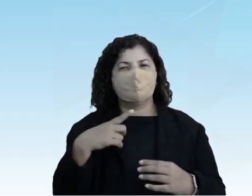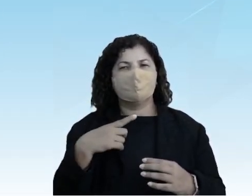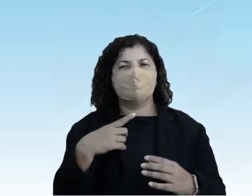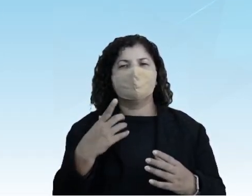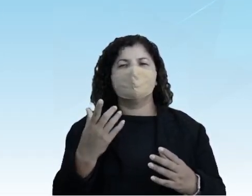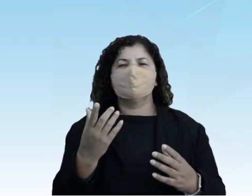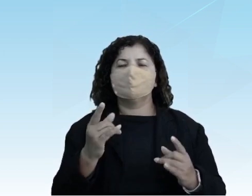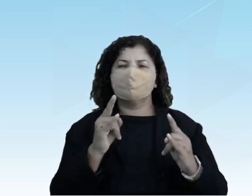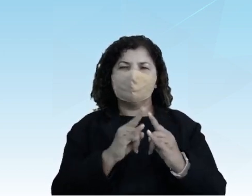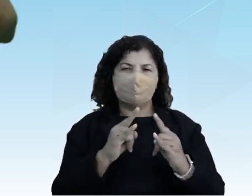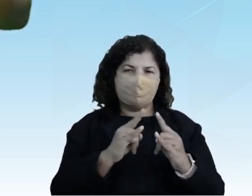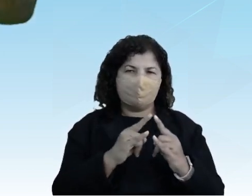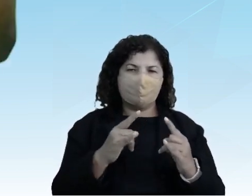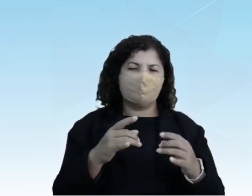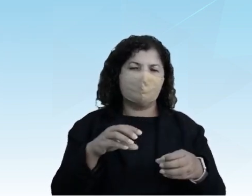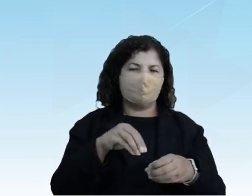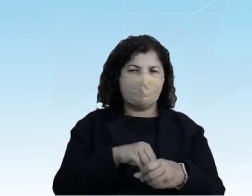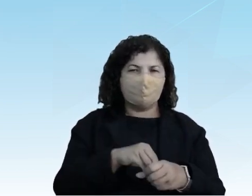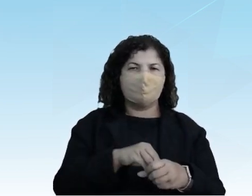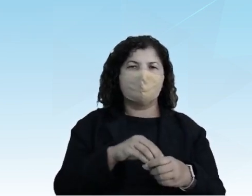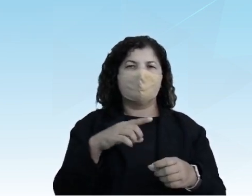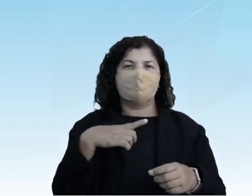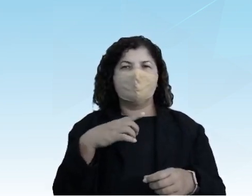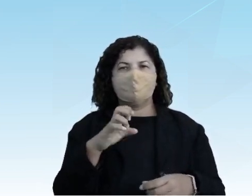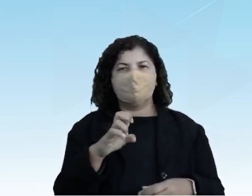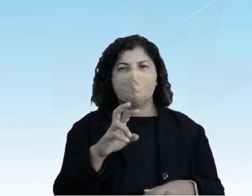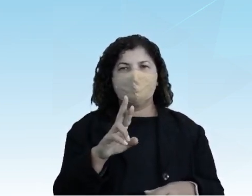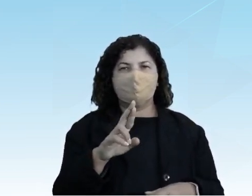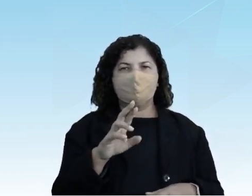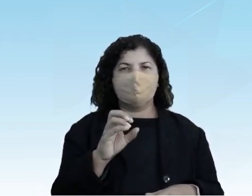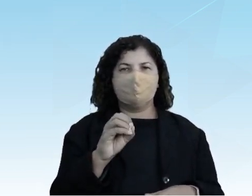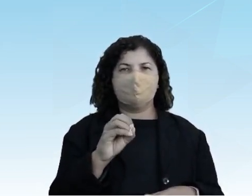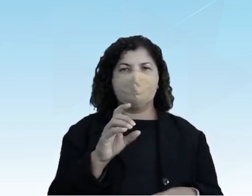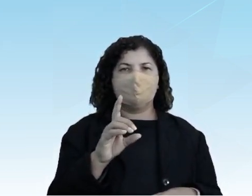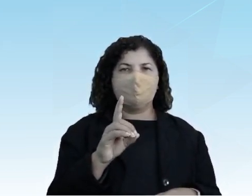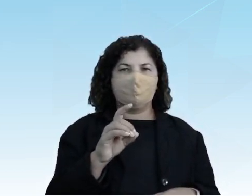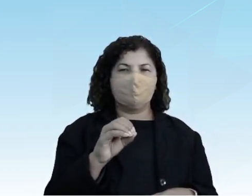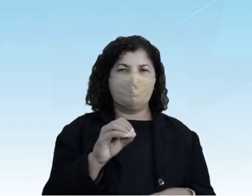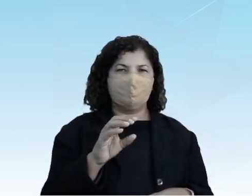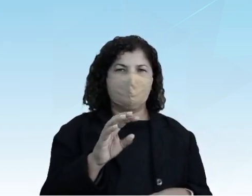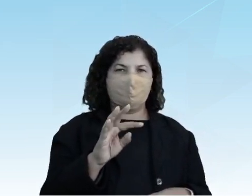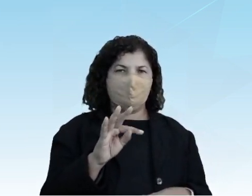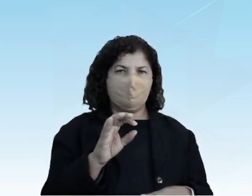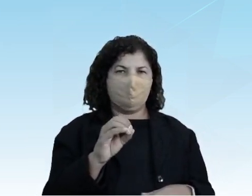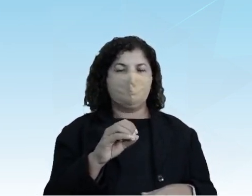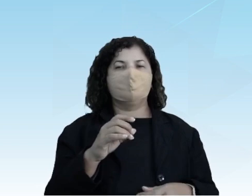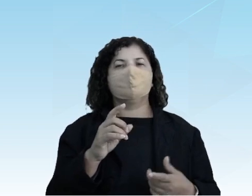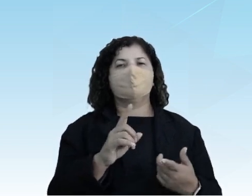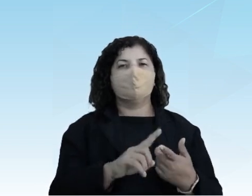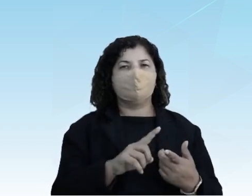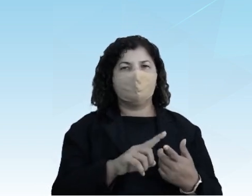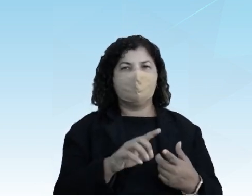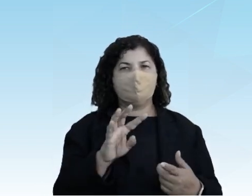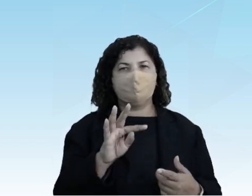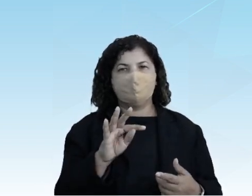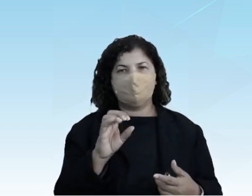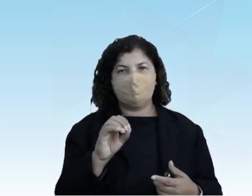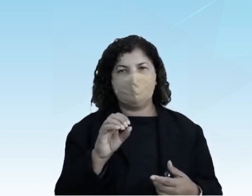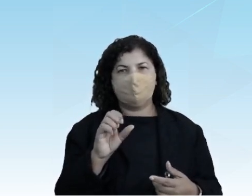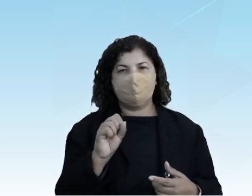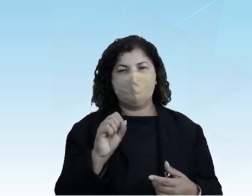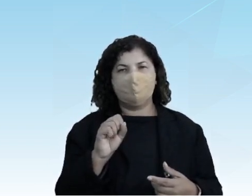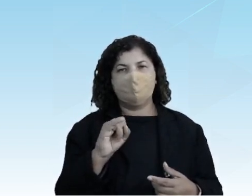institucionalizado. Então, nós temos Heródoto, temos Tucídides, né? Então, na realidade,